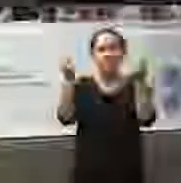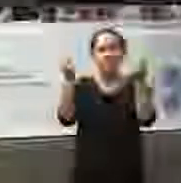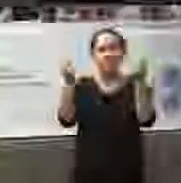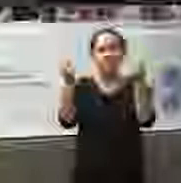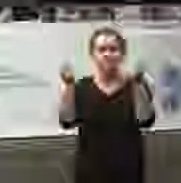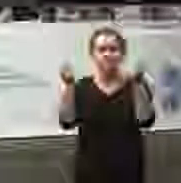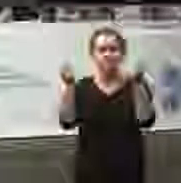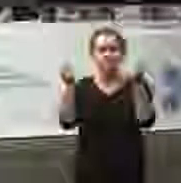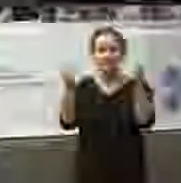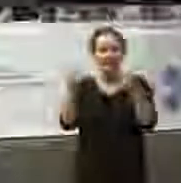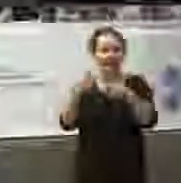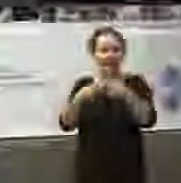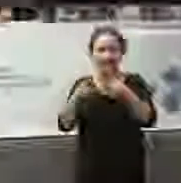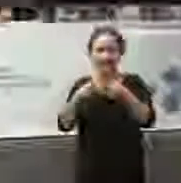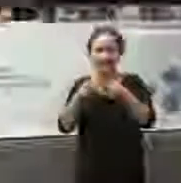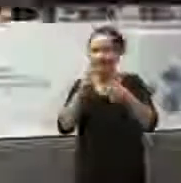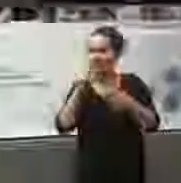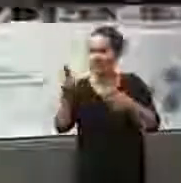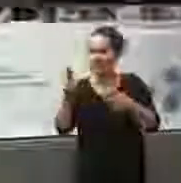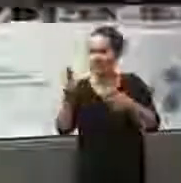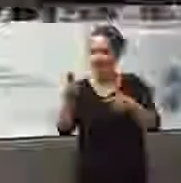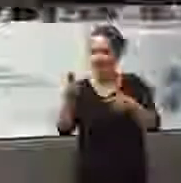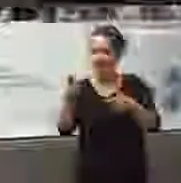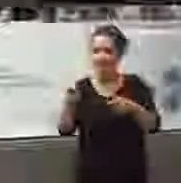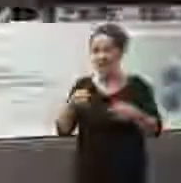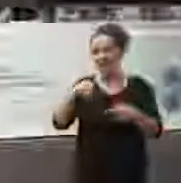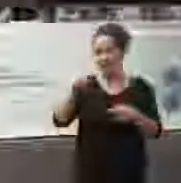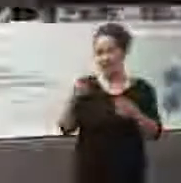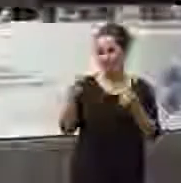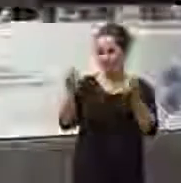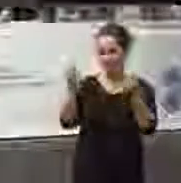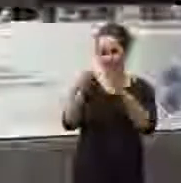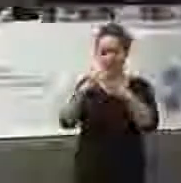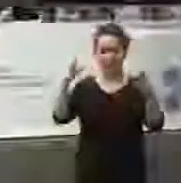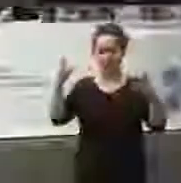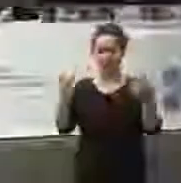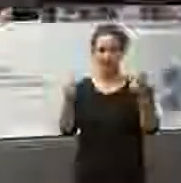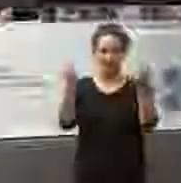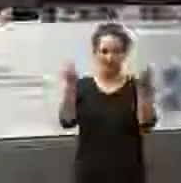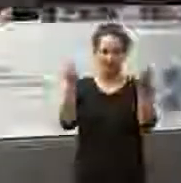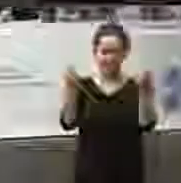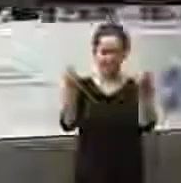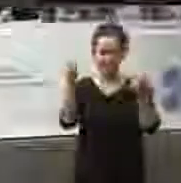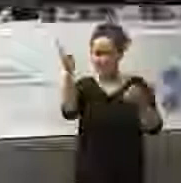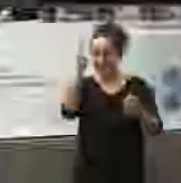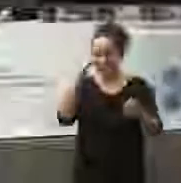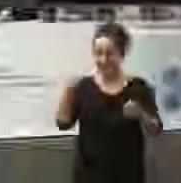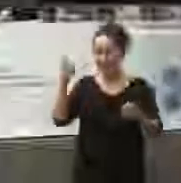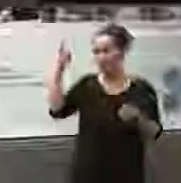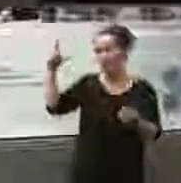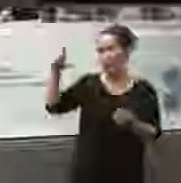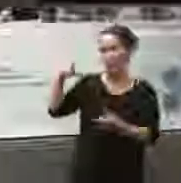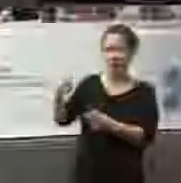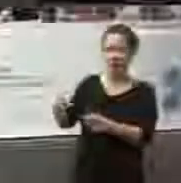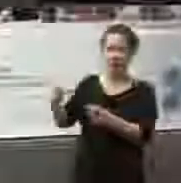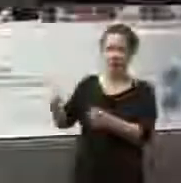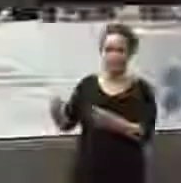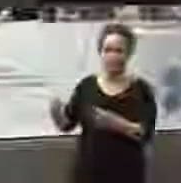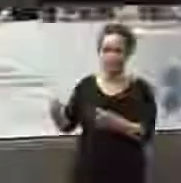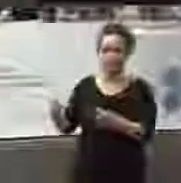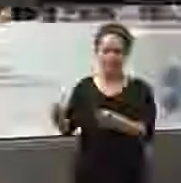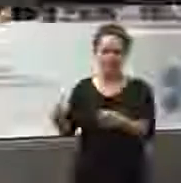resolve o problema de saúde no brasil ou em qualquer outro lugar bem